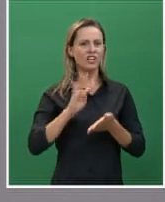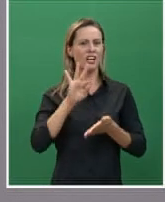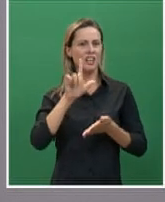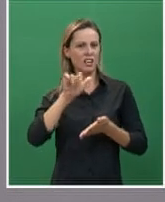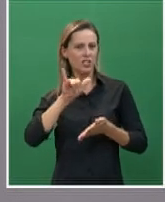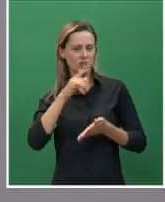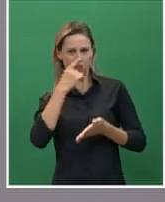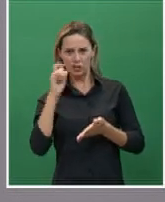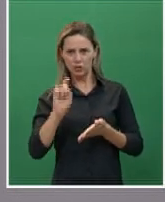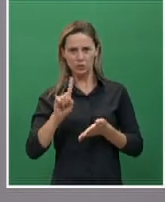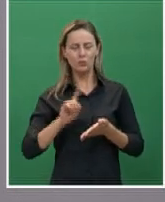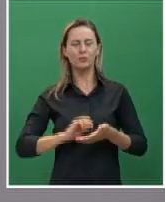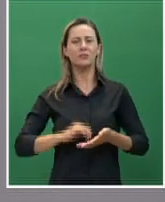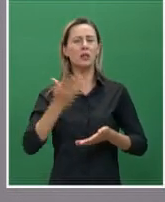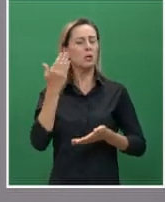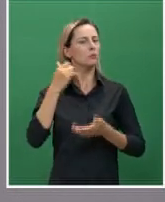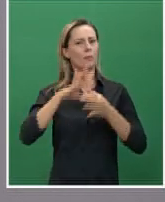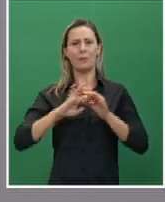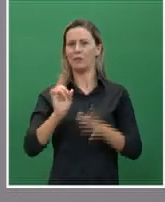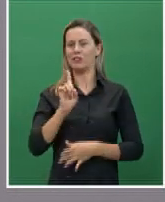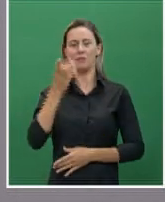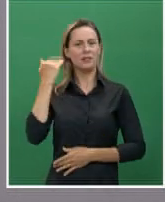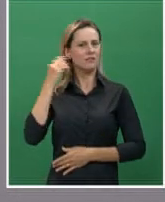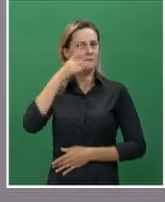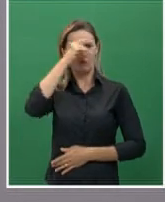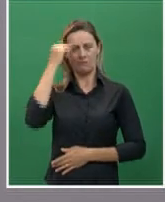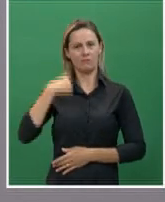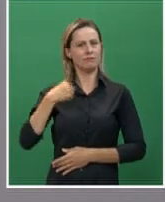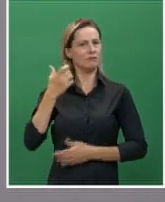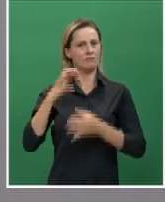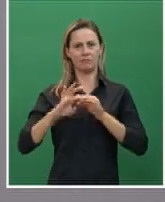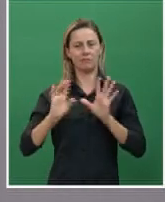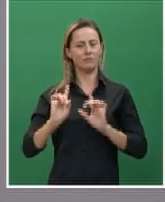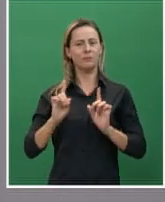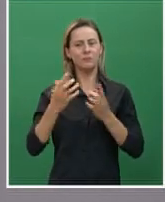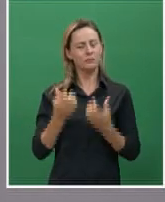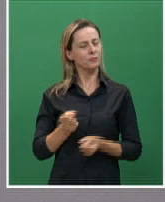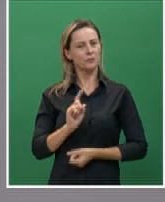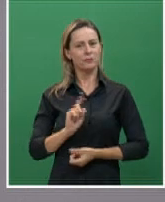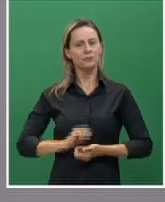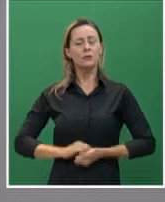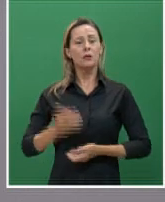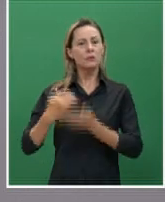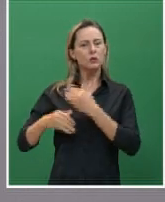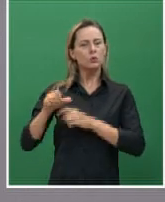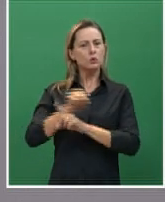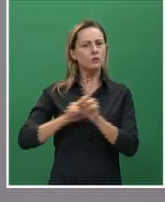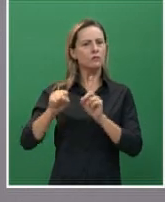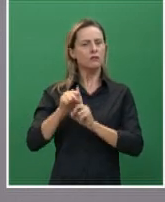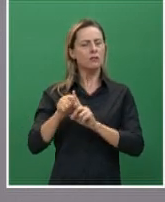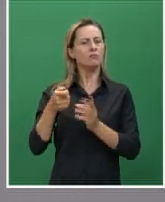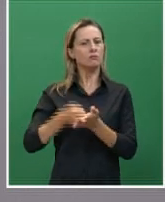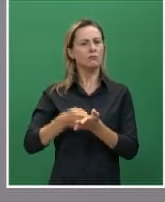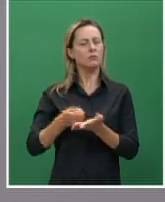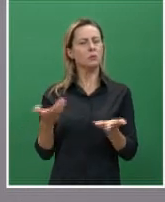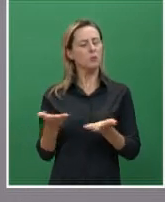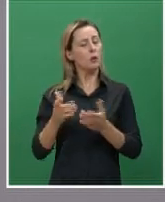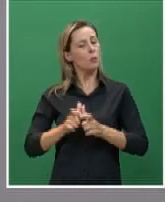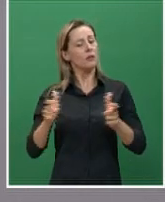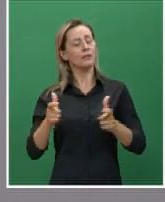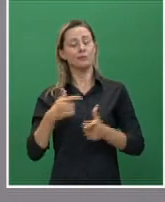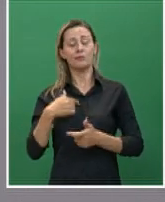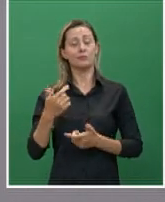quando era quando era prefeito porque entendia que O Nelinho nos demais a sociedade com esse com esse aumento